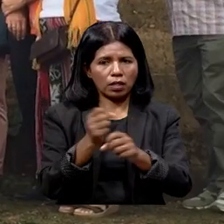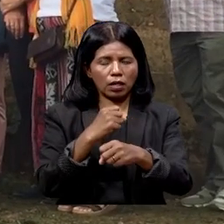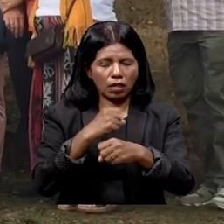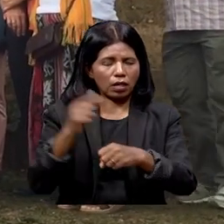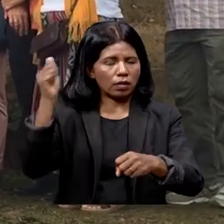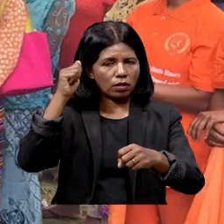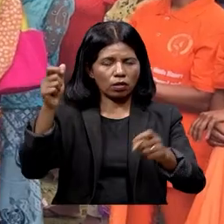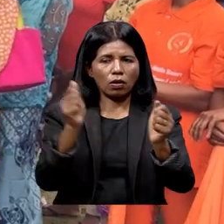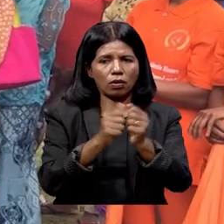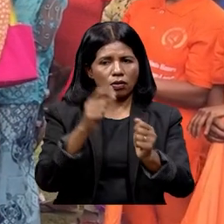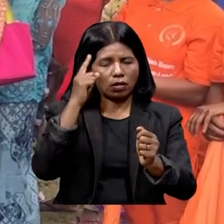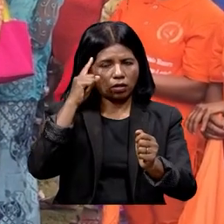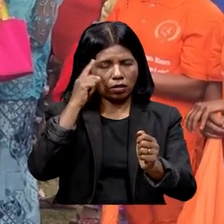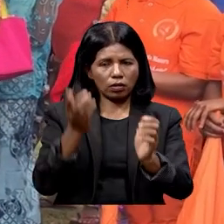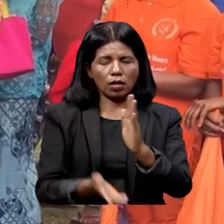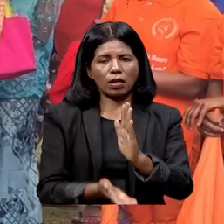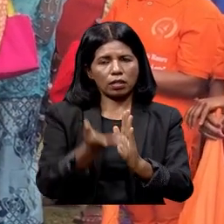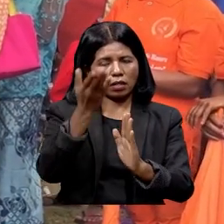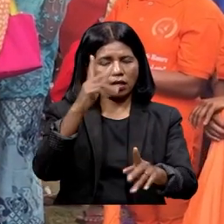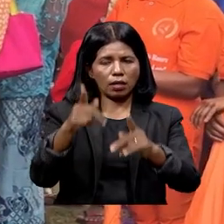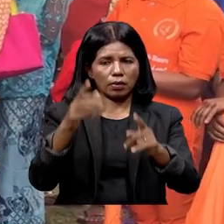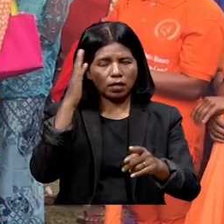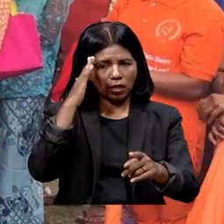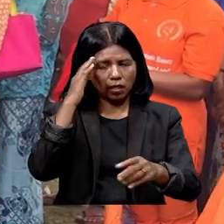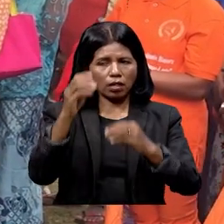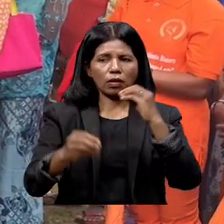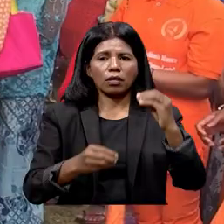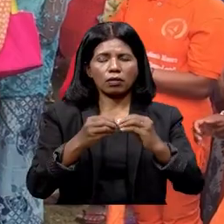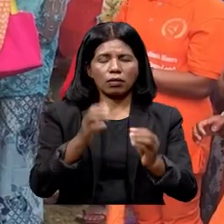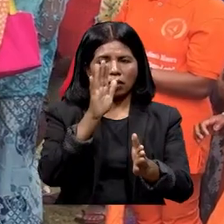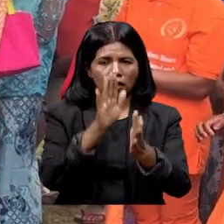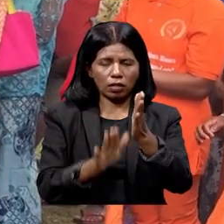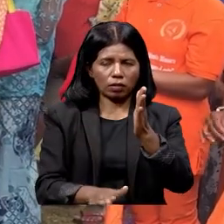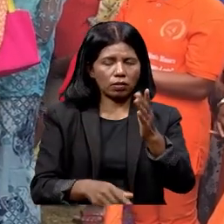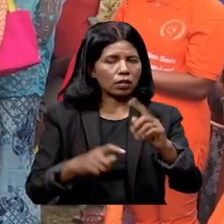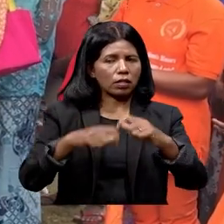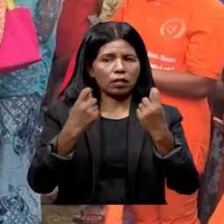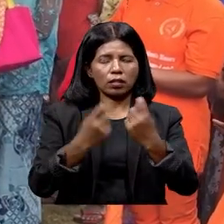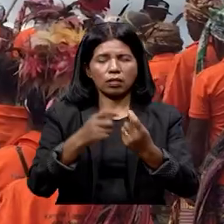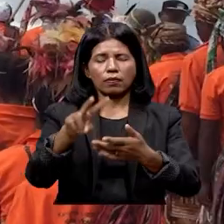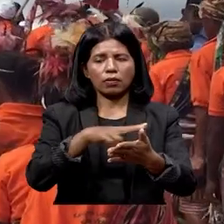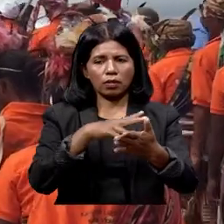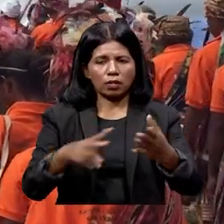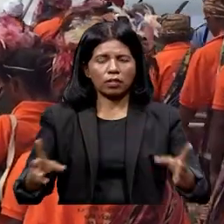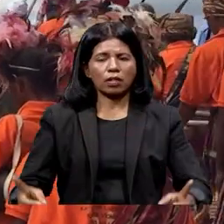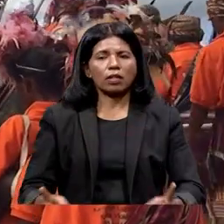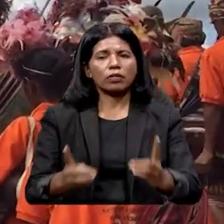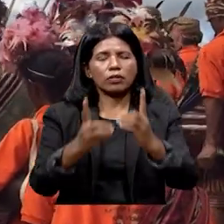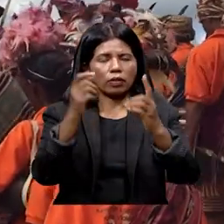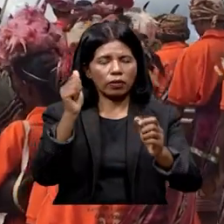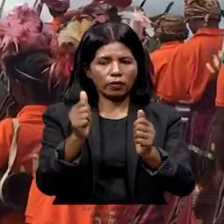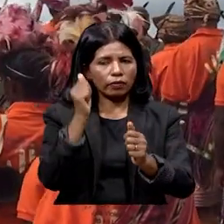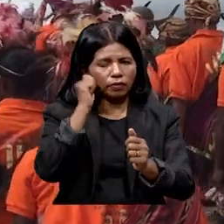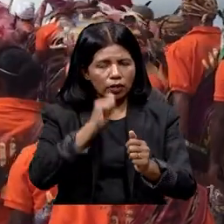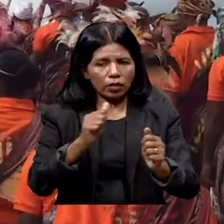ho intenção atuação e comunidade nia conhecimento ho de reduz qualquer tipo violência ha soro feto no labari feto